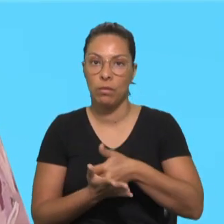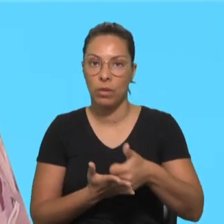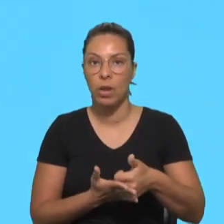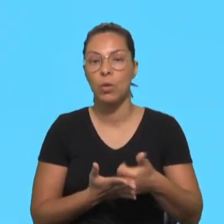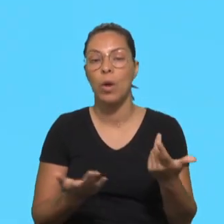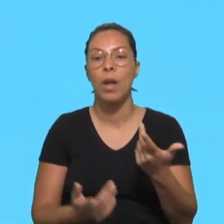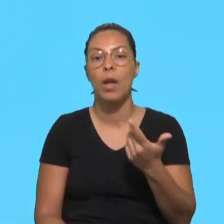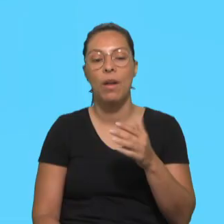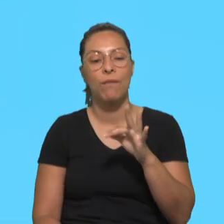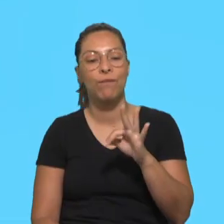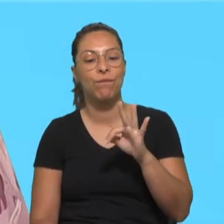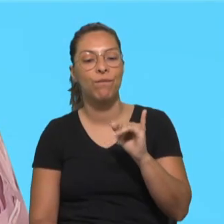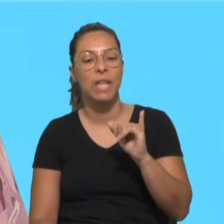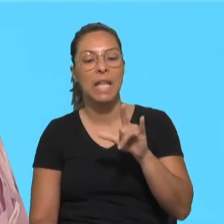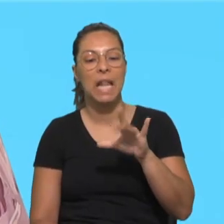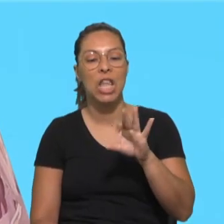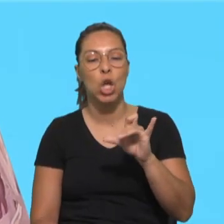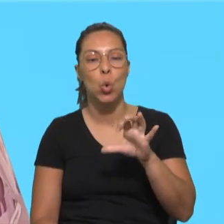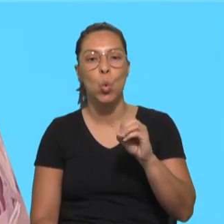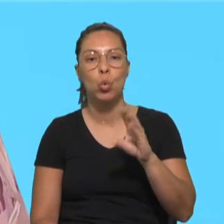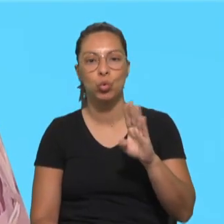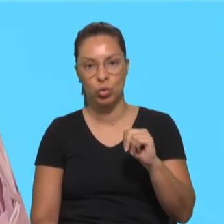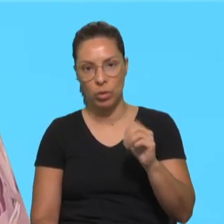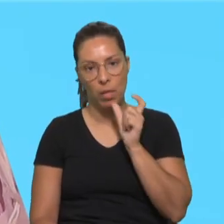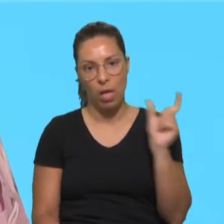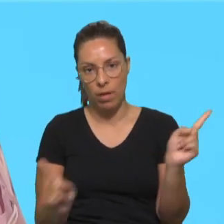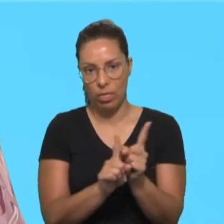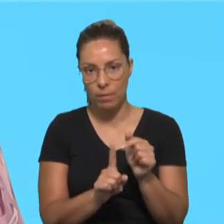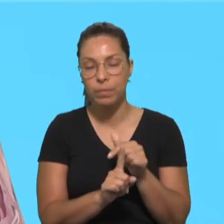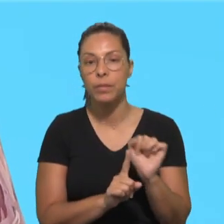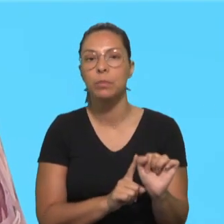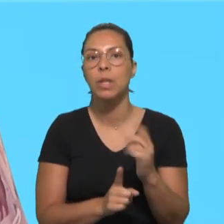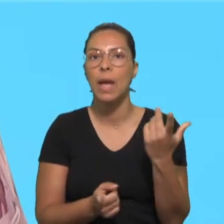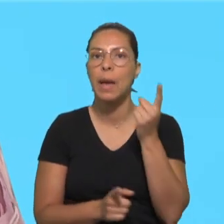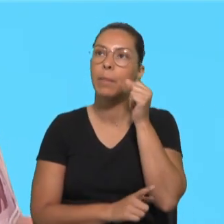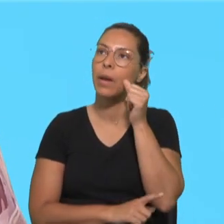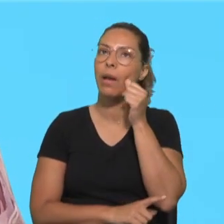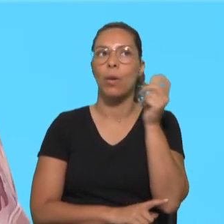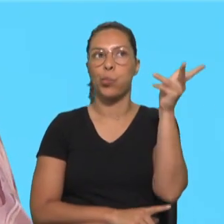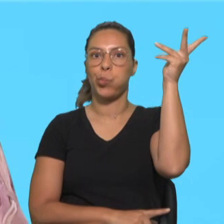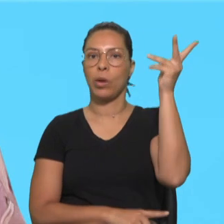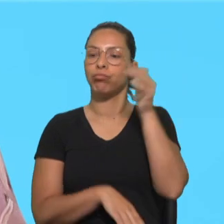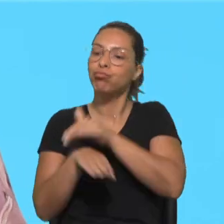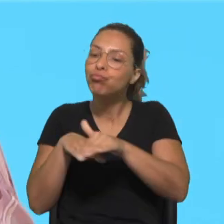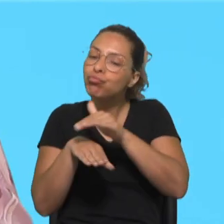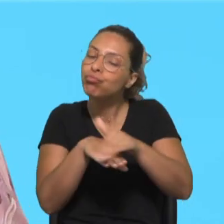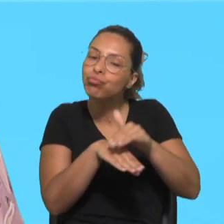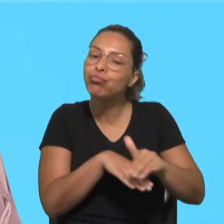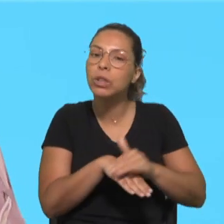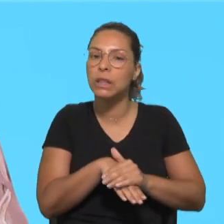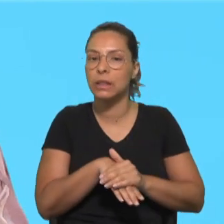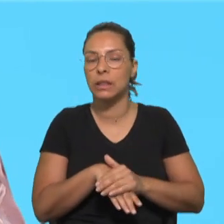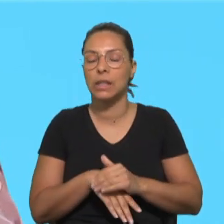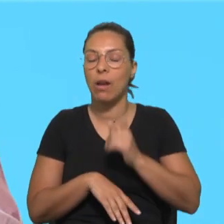filhos, mas filhinhos. E é uma cena que nos coloca diante de um pai solícito. E pensava aqui na família e neste